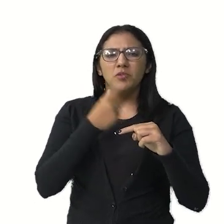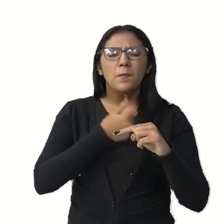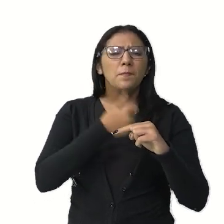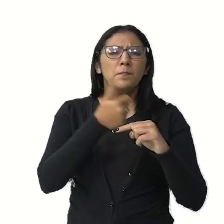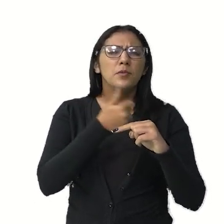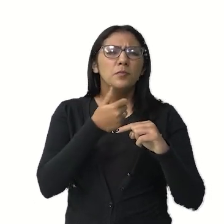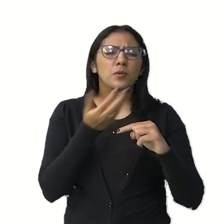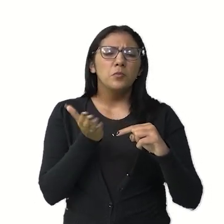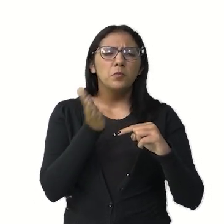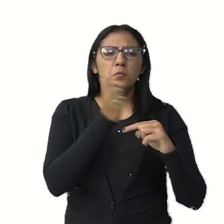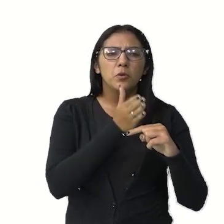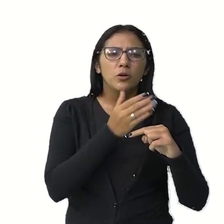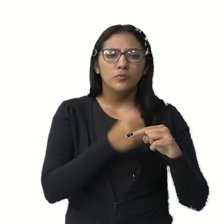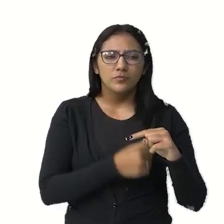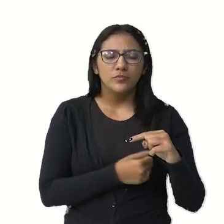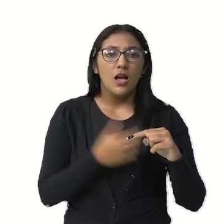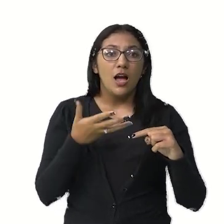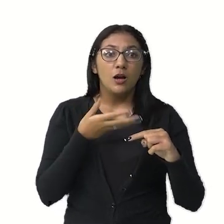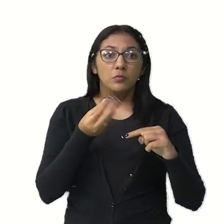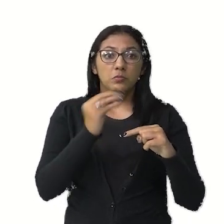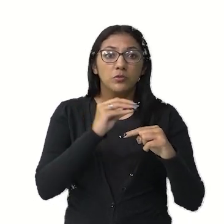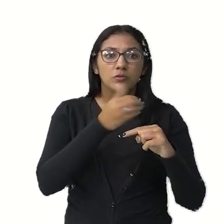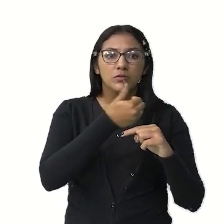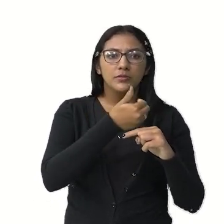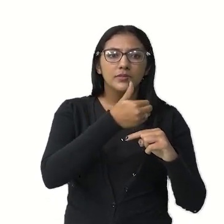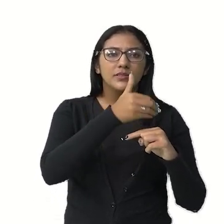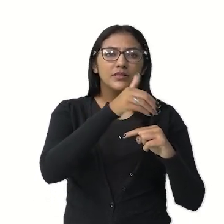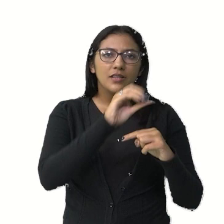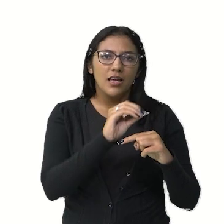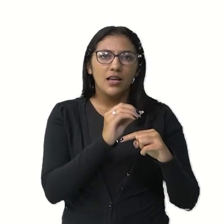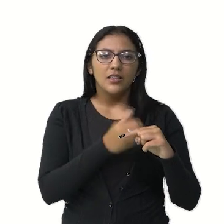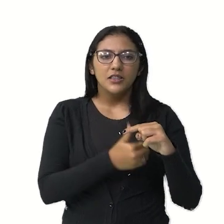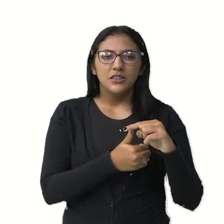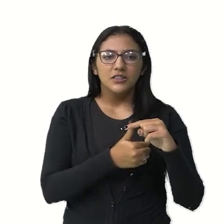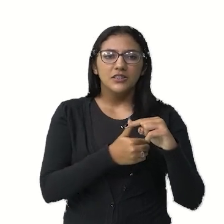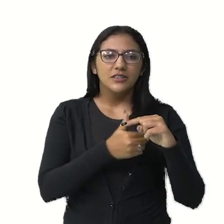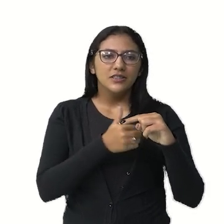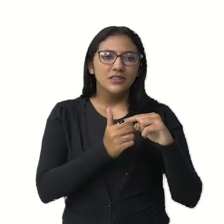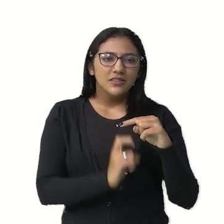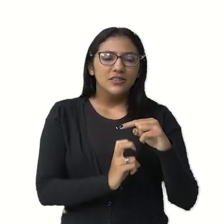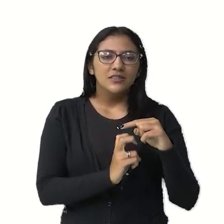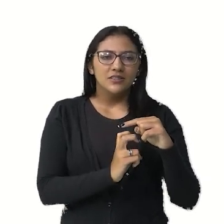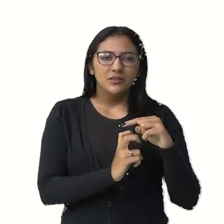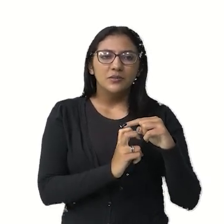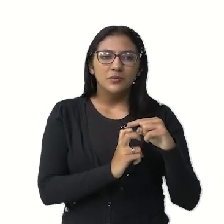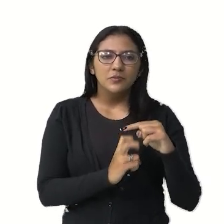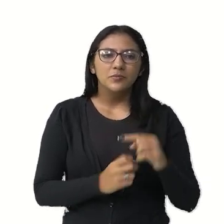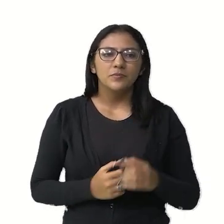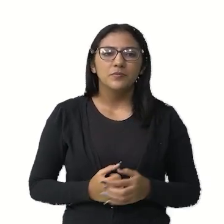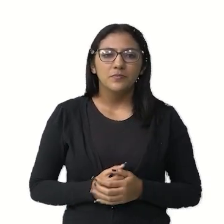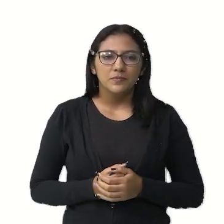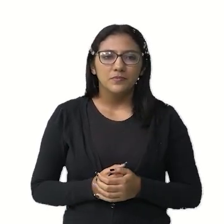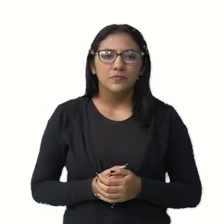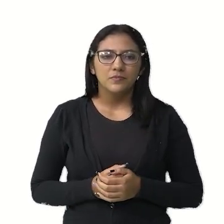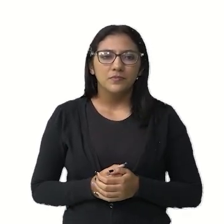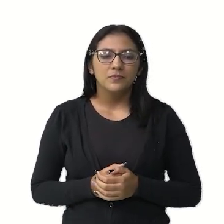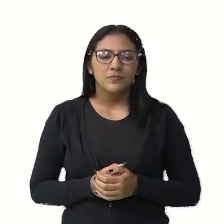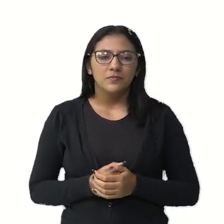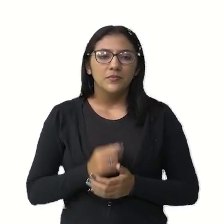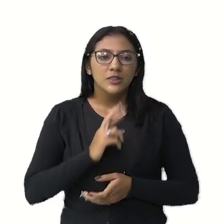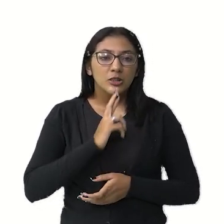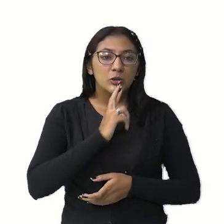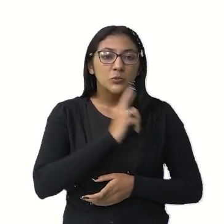ó. Em vez de 15 sobre 10, eu vou escrever 10 sobre 15, tá? Igual